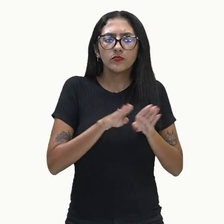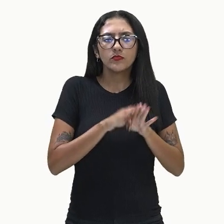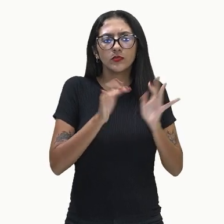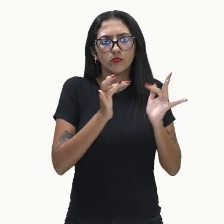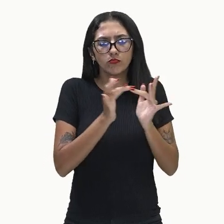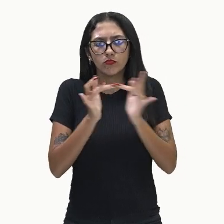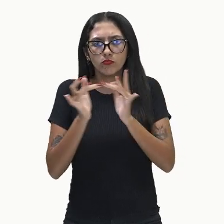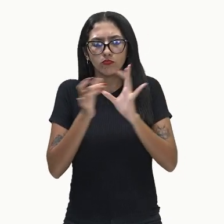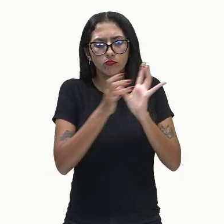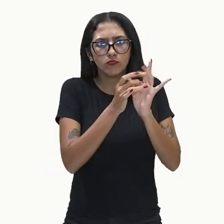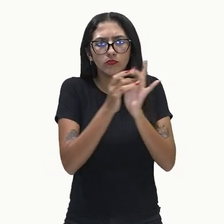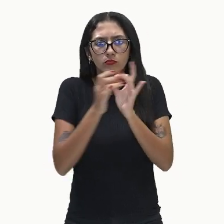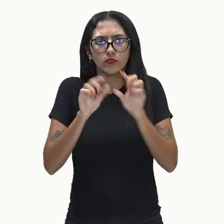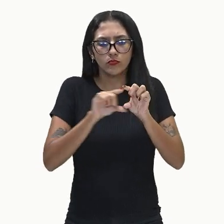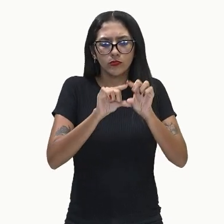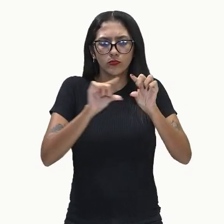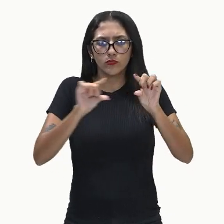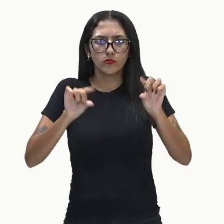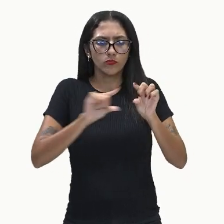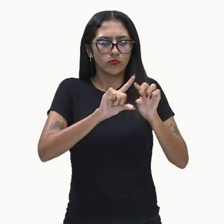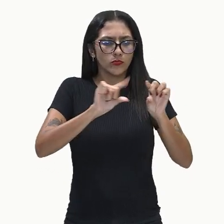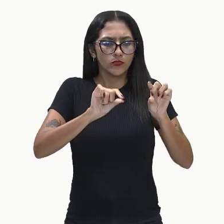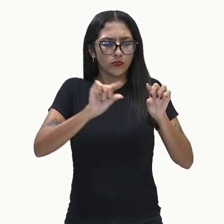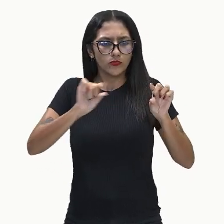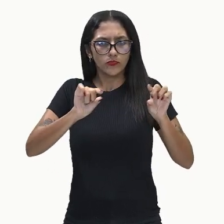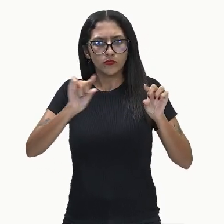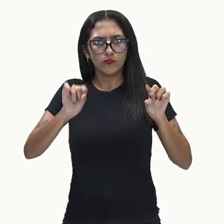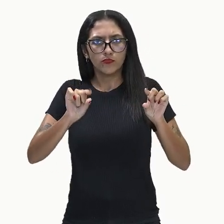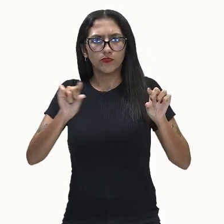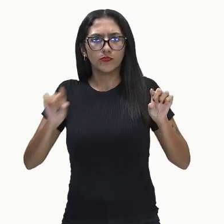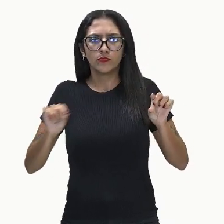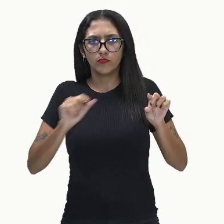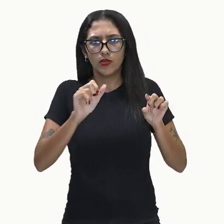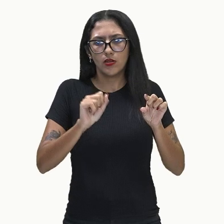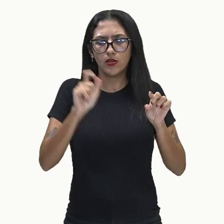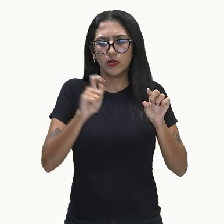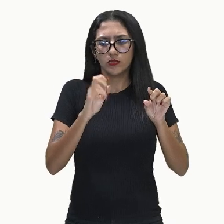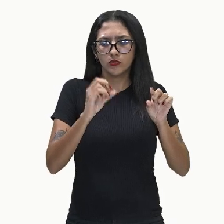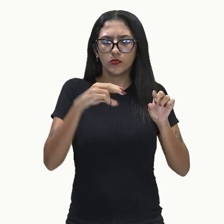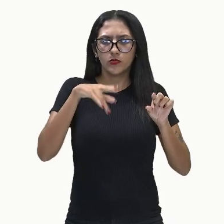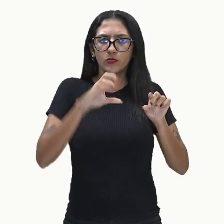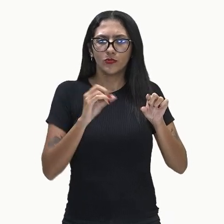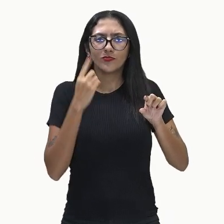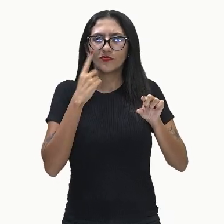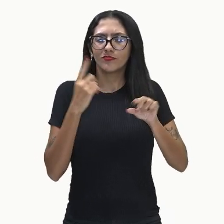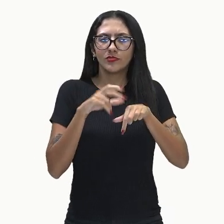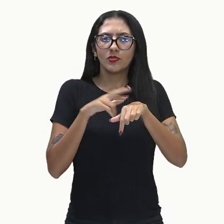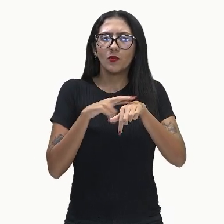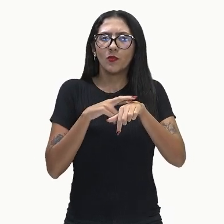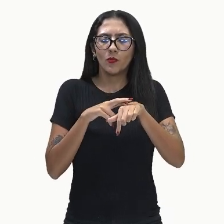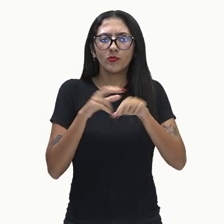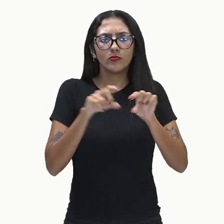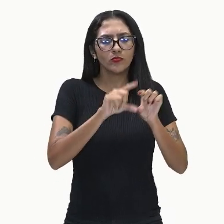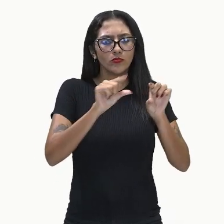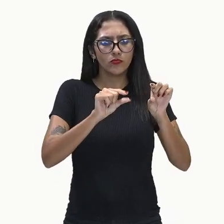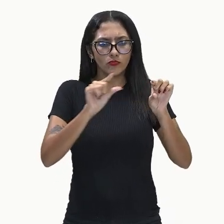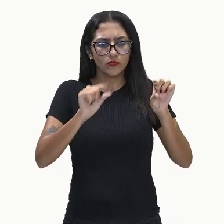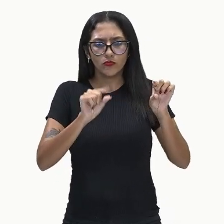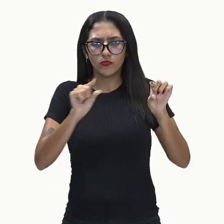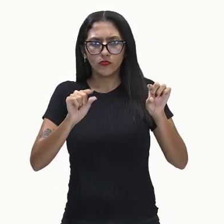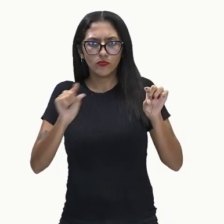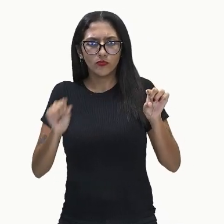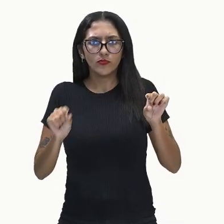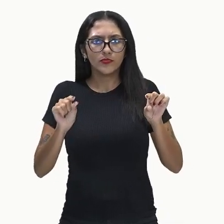por onde? Pelo axônio. E garantindo esse impulso nervoso, nós vamos